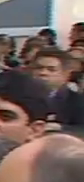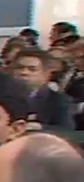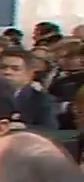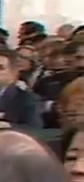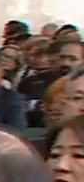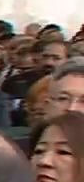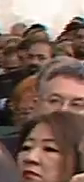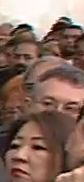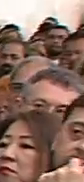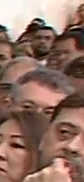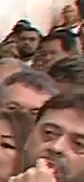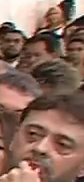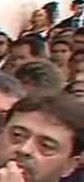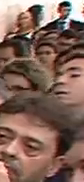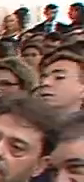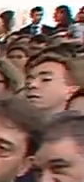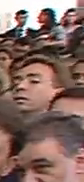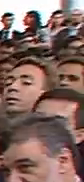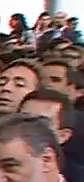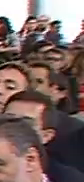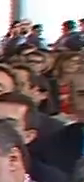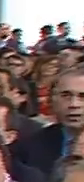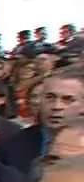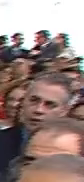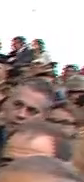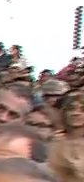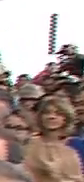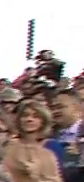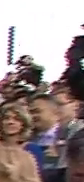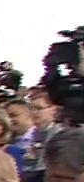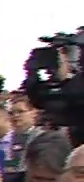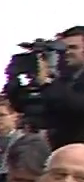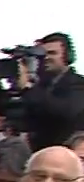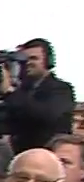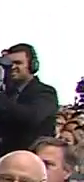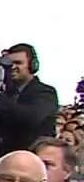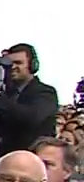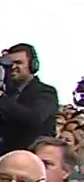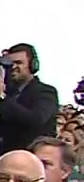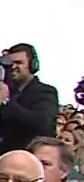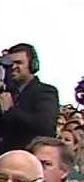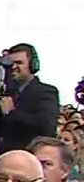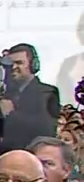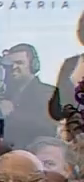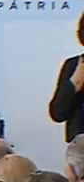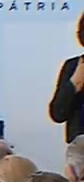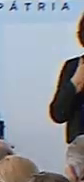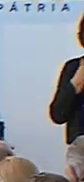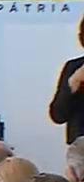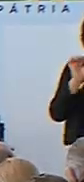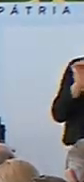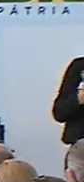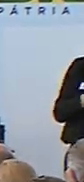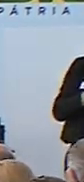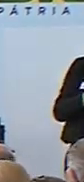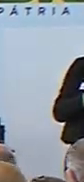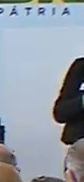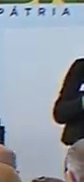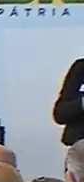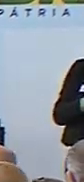licenciada Leone muito obrigado eu gostaria aqui de fazer